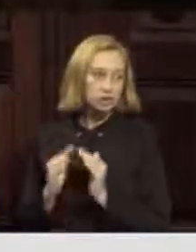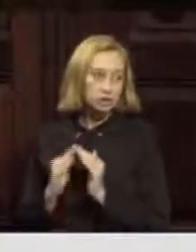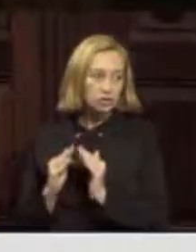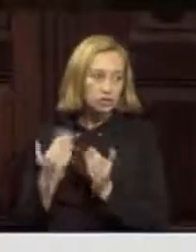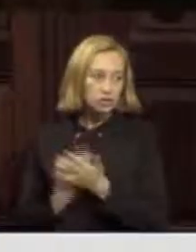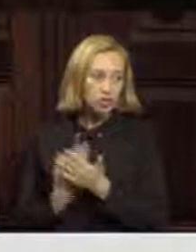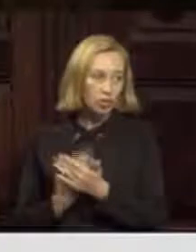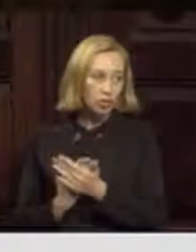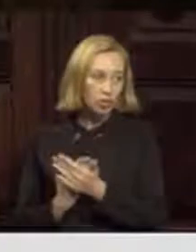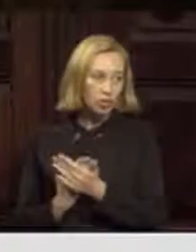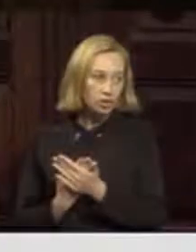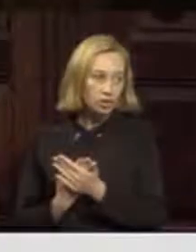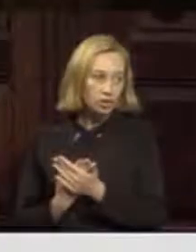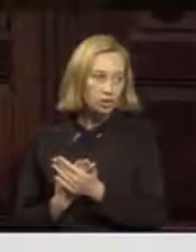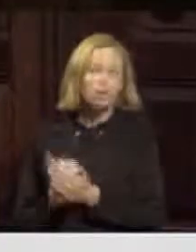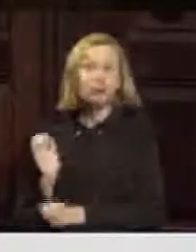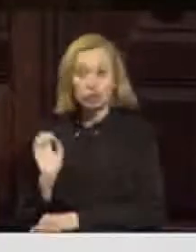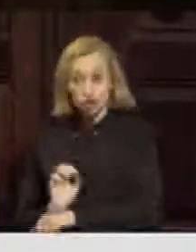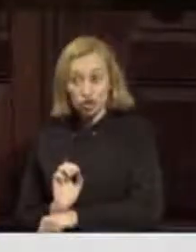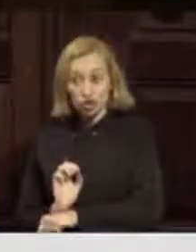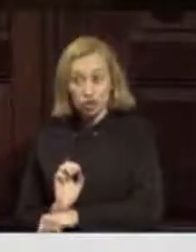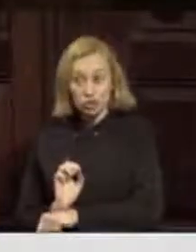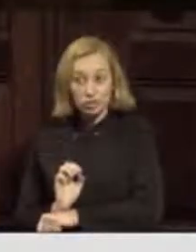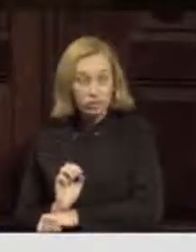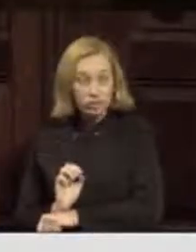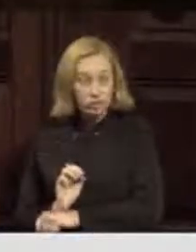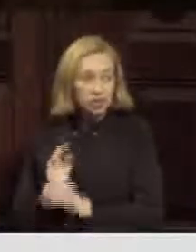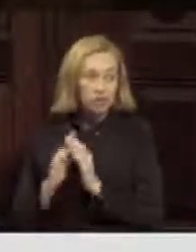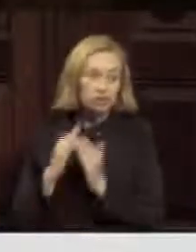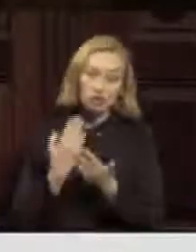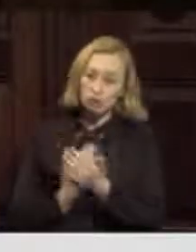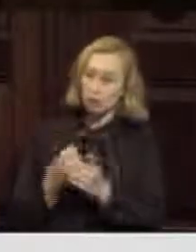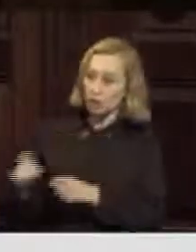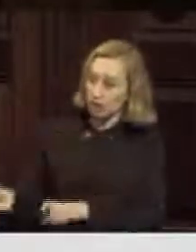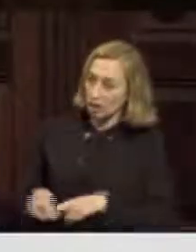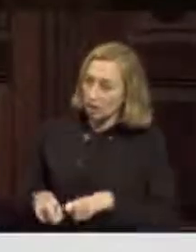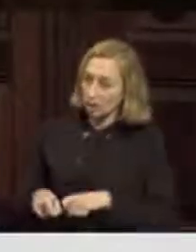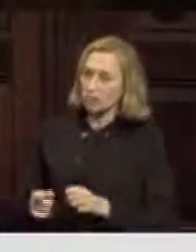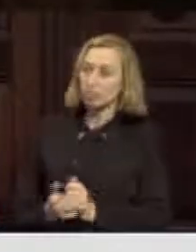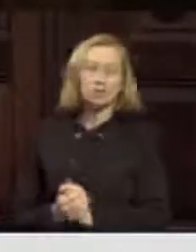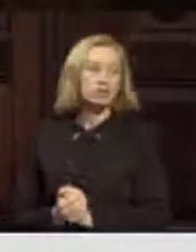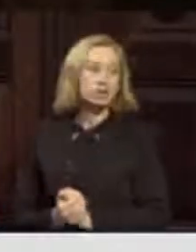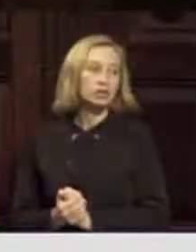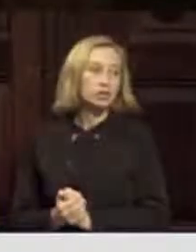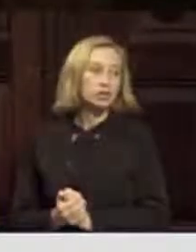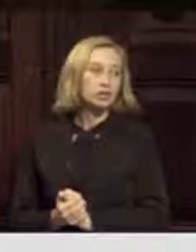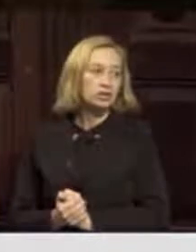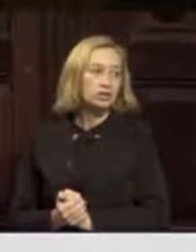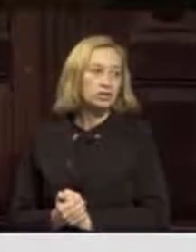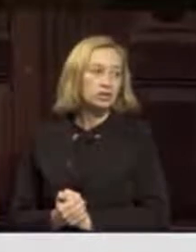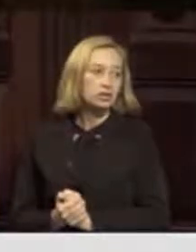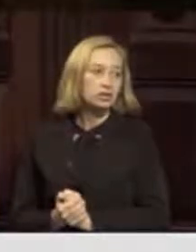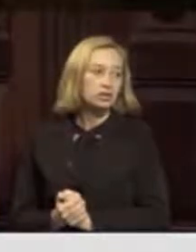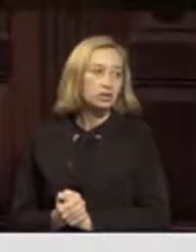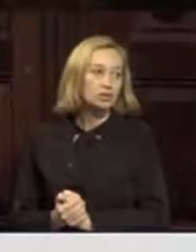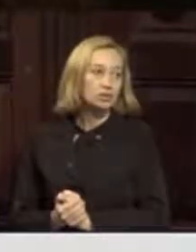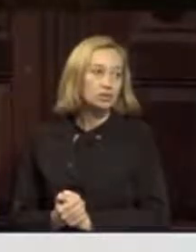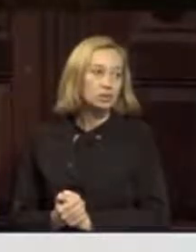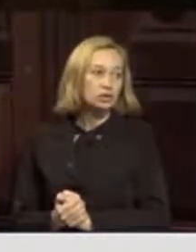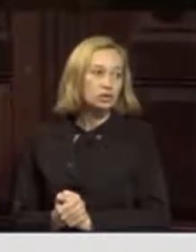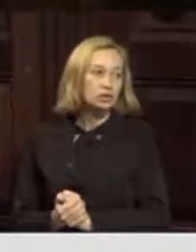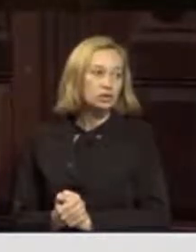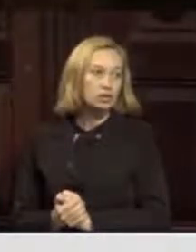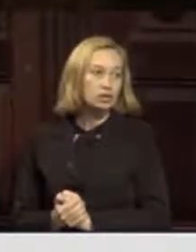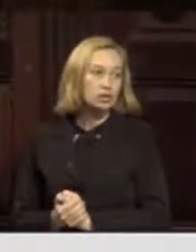escola do Estado, uma escola agrícola, em convênio com entidades